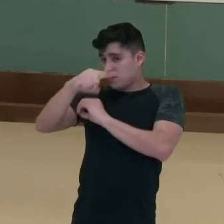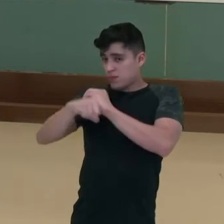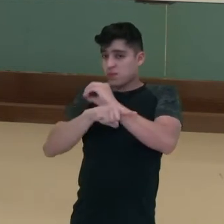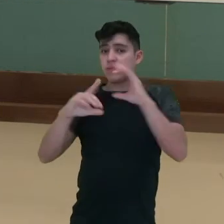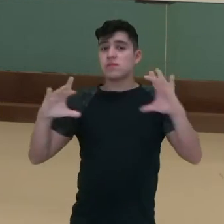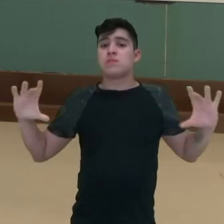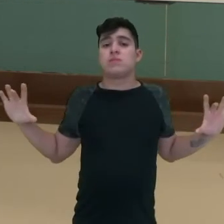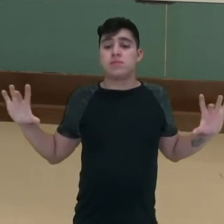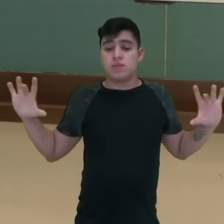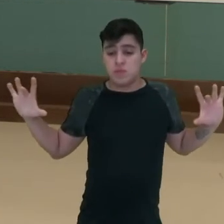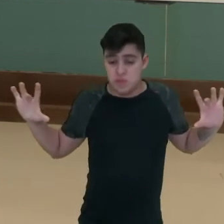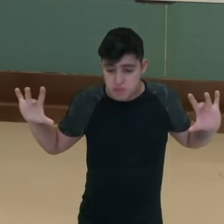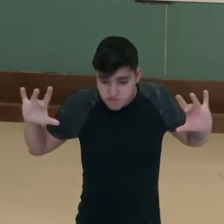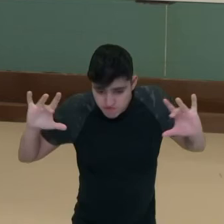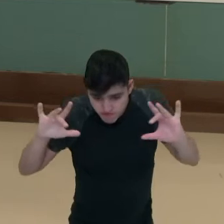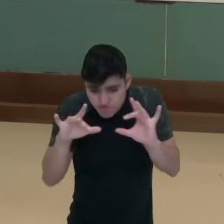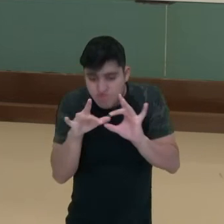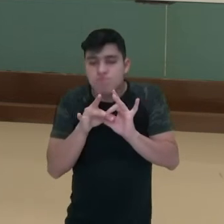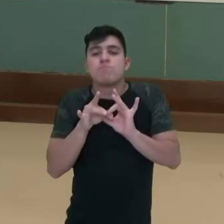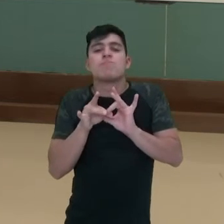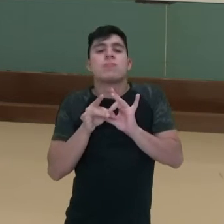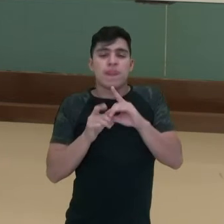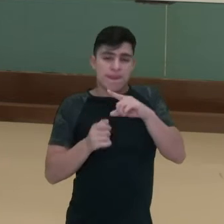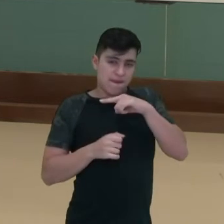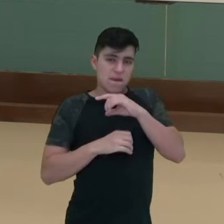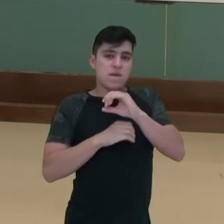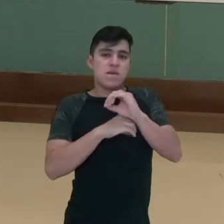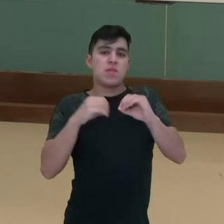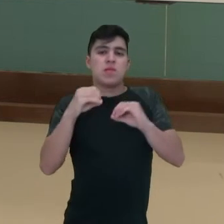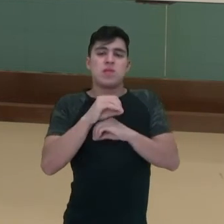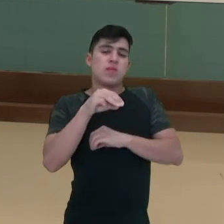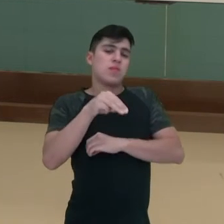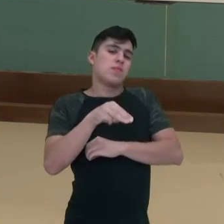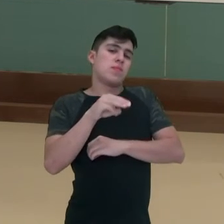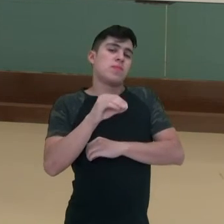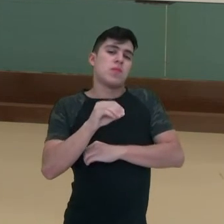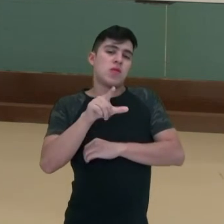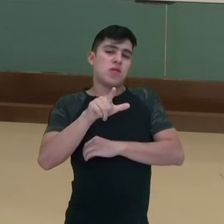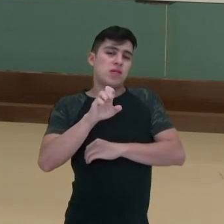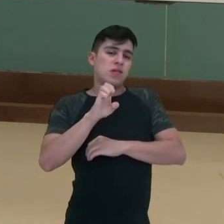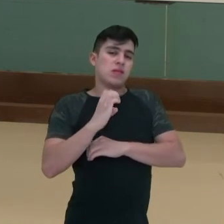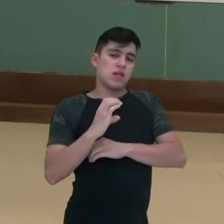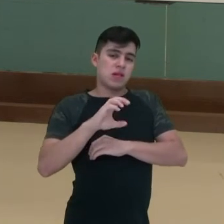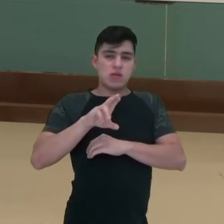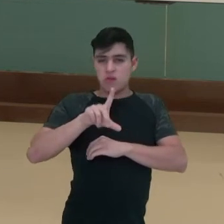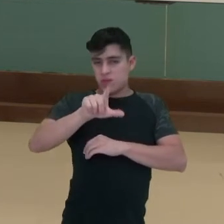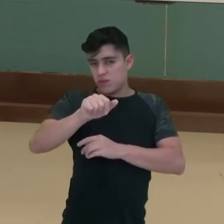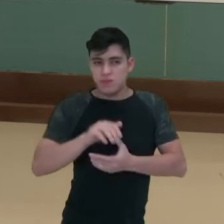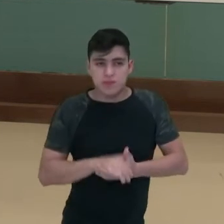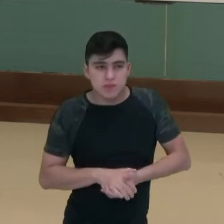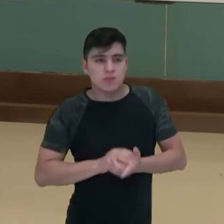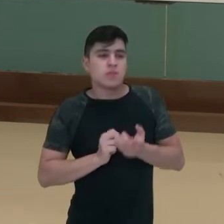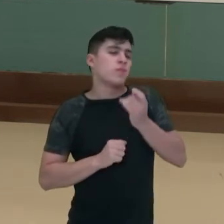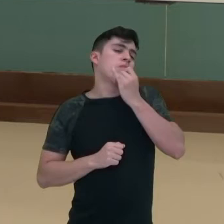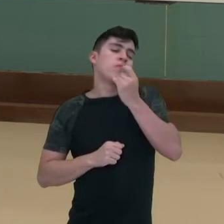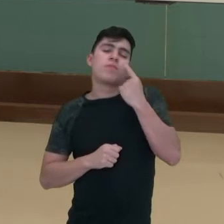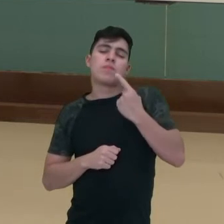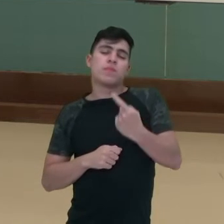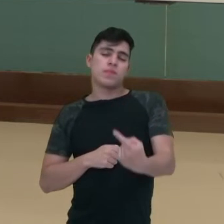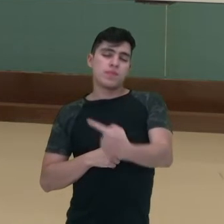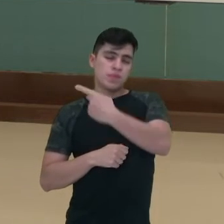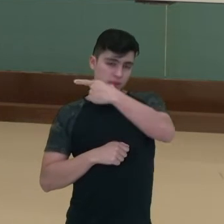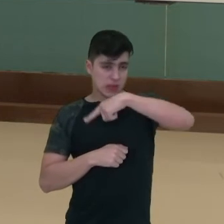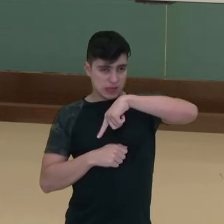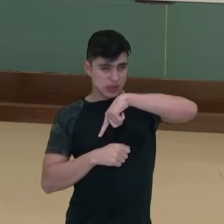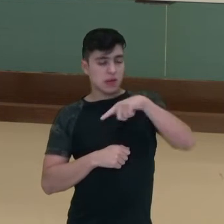nós podemos falar que temos moléculas. Esta formação aqui, então, aqui, por exemplo, nós temos